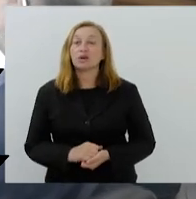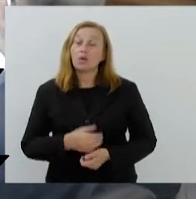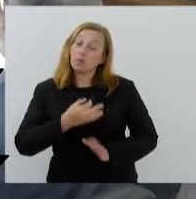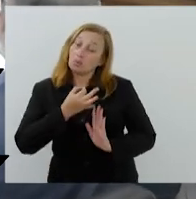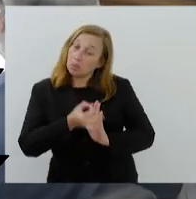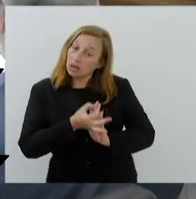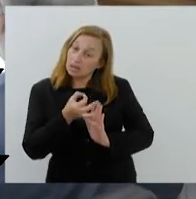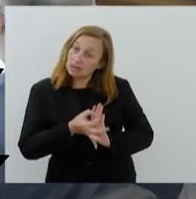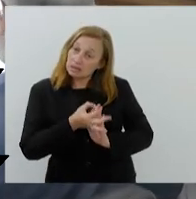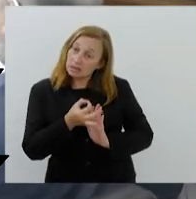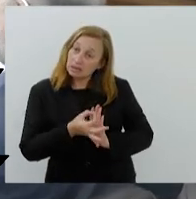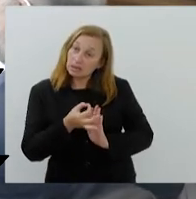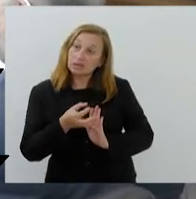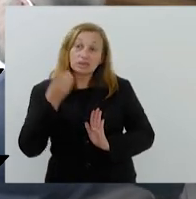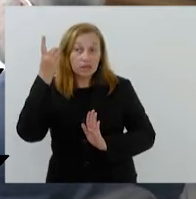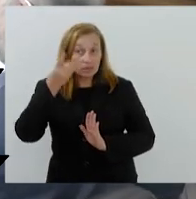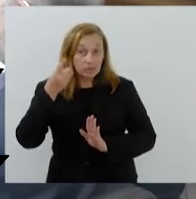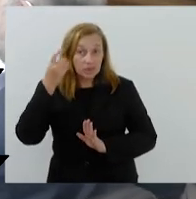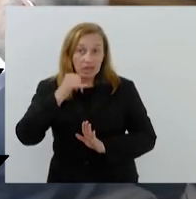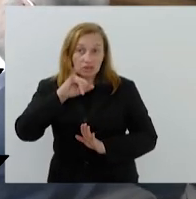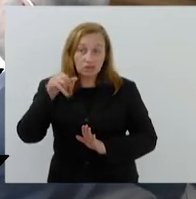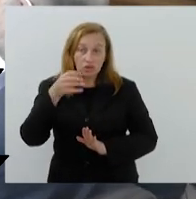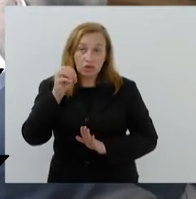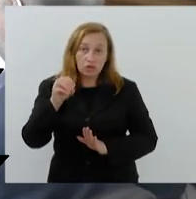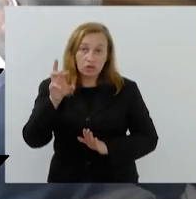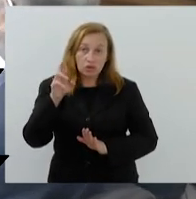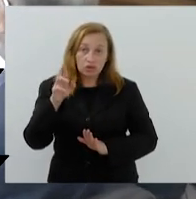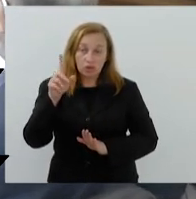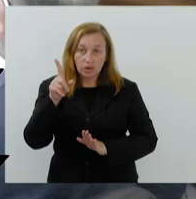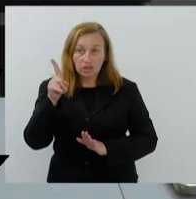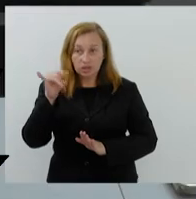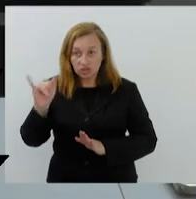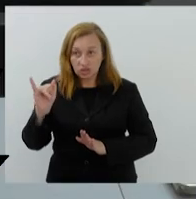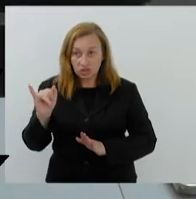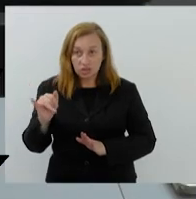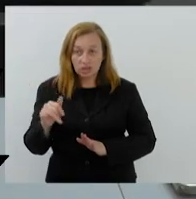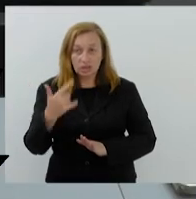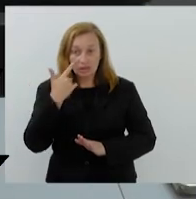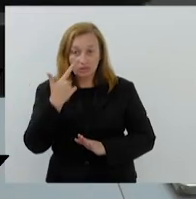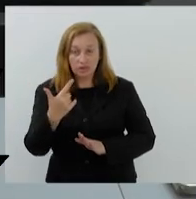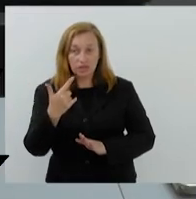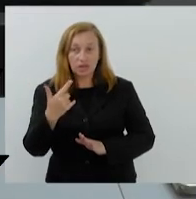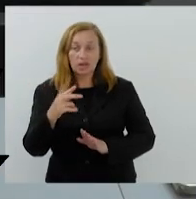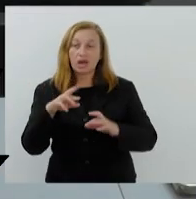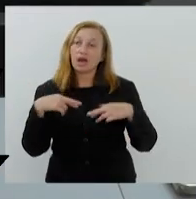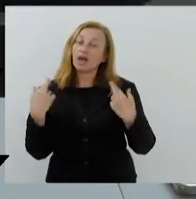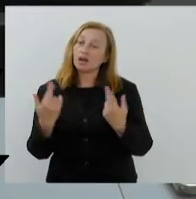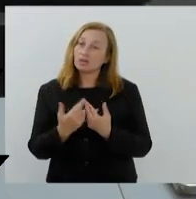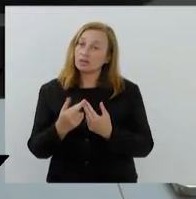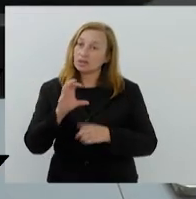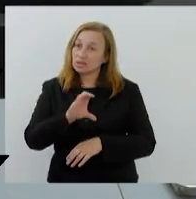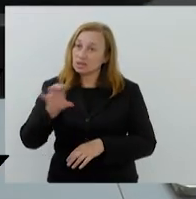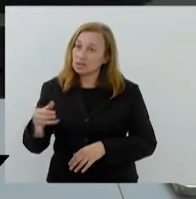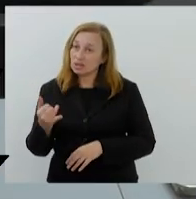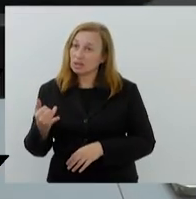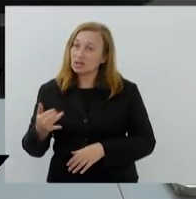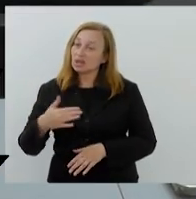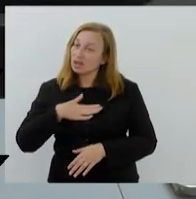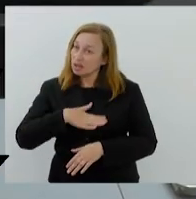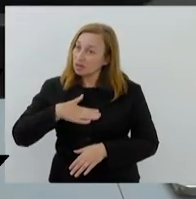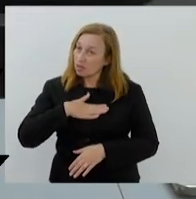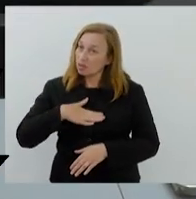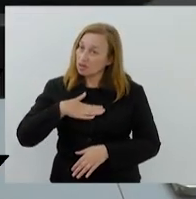Parecer, deputado Jordi deve estar vendo a reunião da comissão do CCJ, que ele é um apreciador da nossa